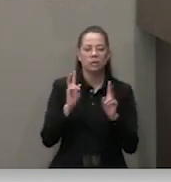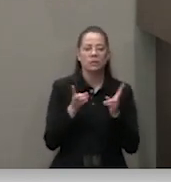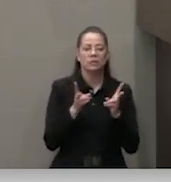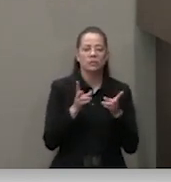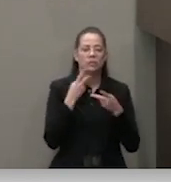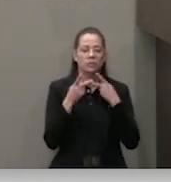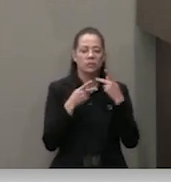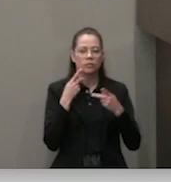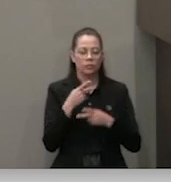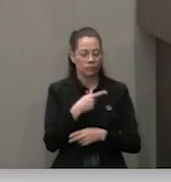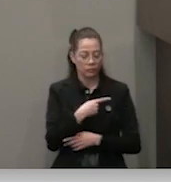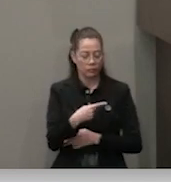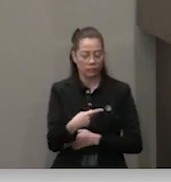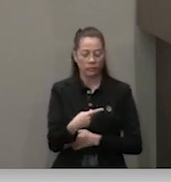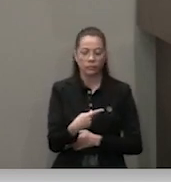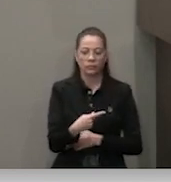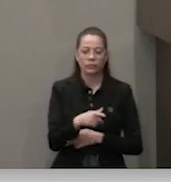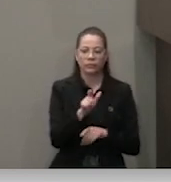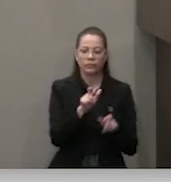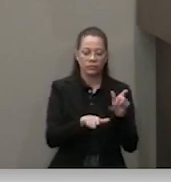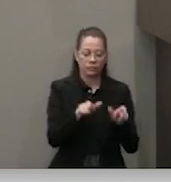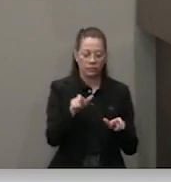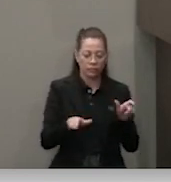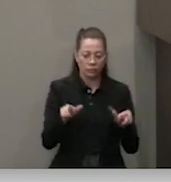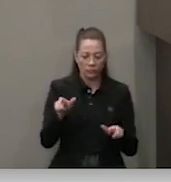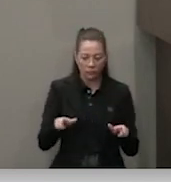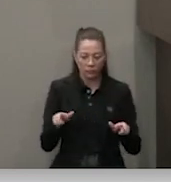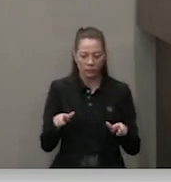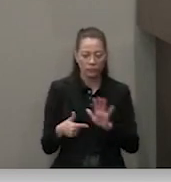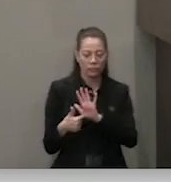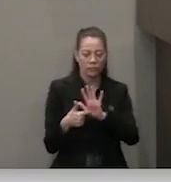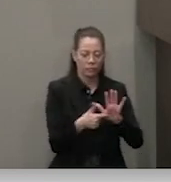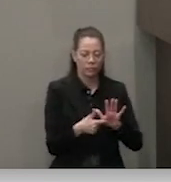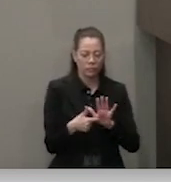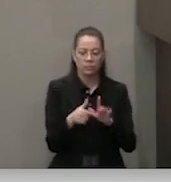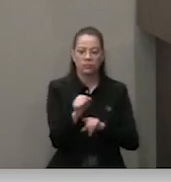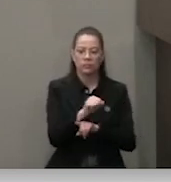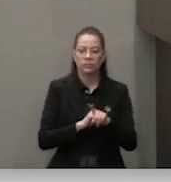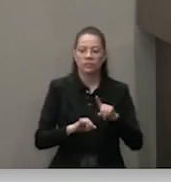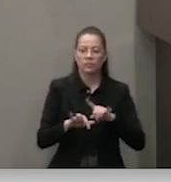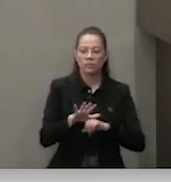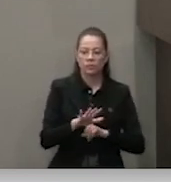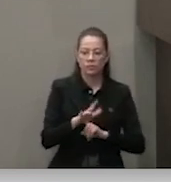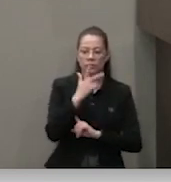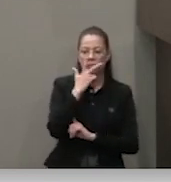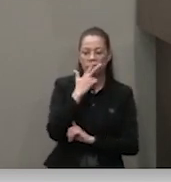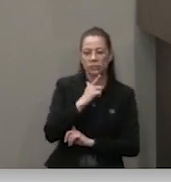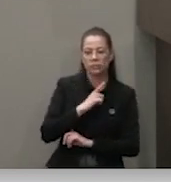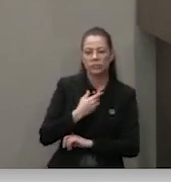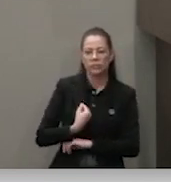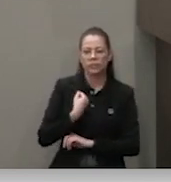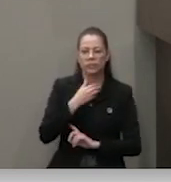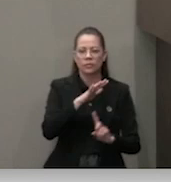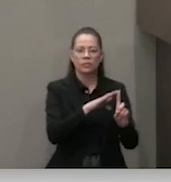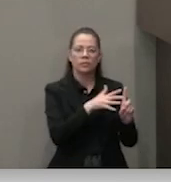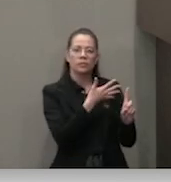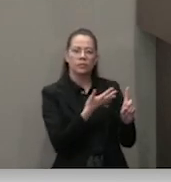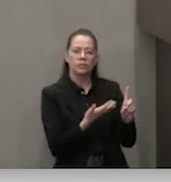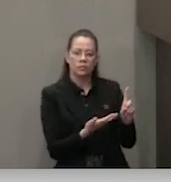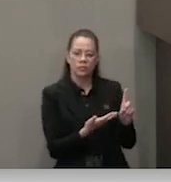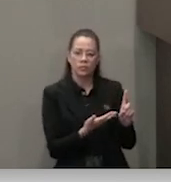digo Presidente as pessoas destaques na nossa sociedade tipo aquelas que a gente homenageia com